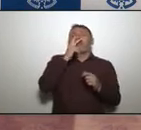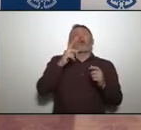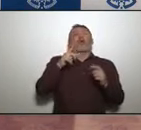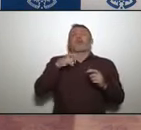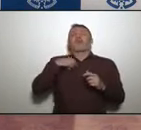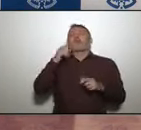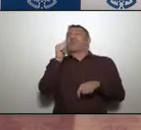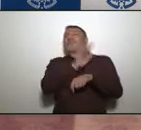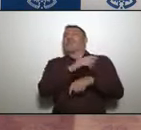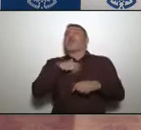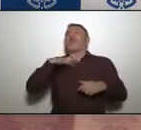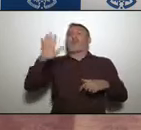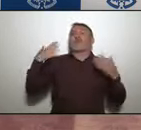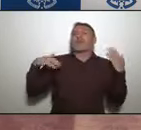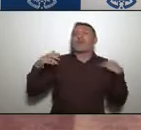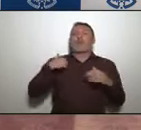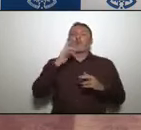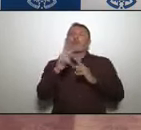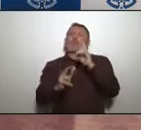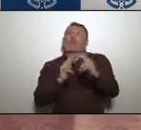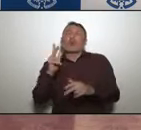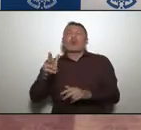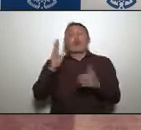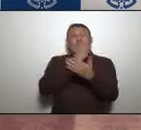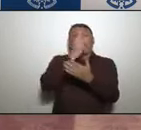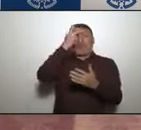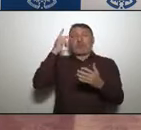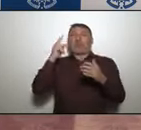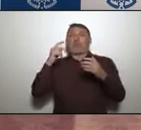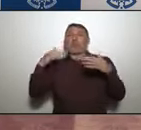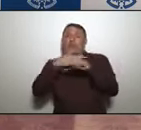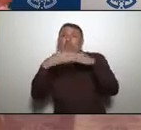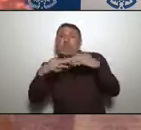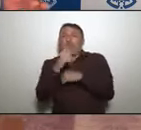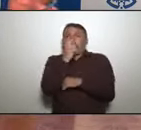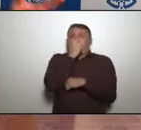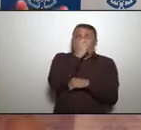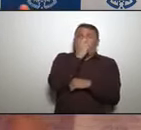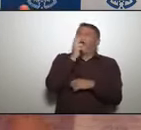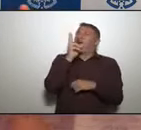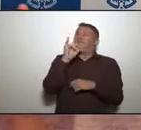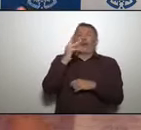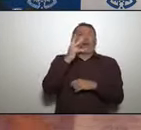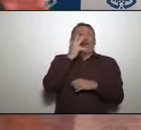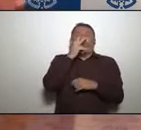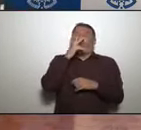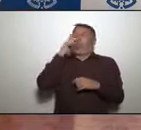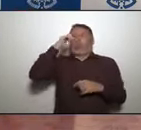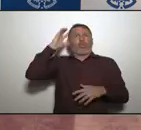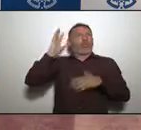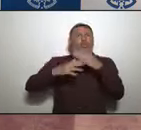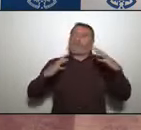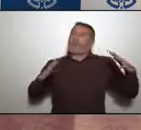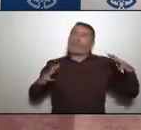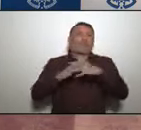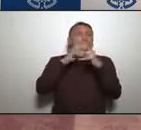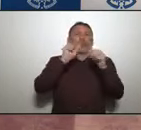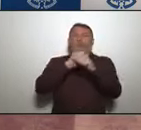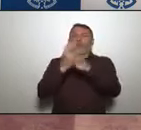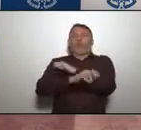uma parte foi para as ruas, se mobilizaram, se aglomeraram, daqui a pouquinho a gente perde o controle. Né? Então, assim, é preciso que as